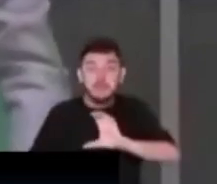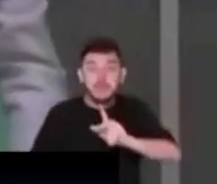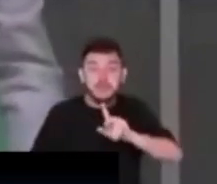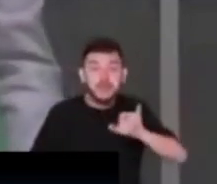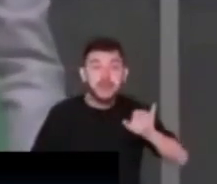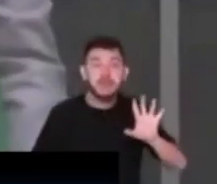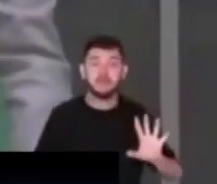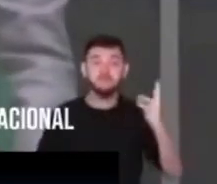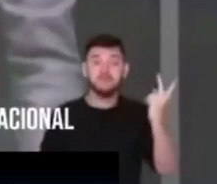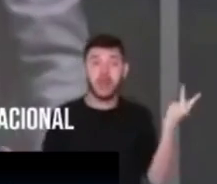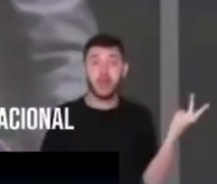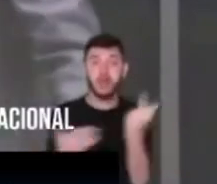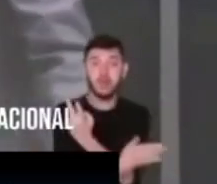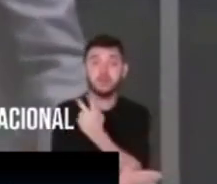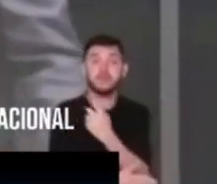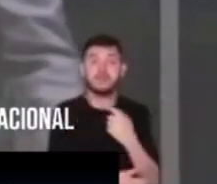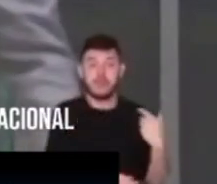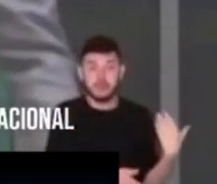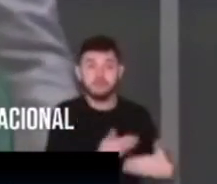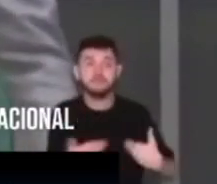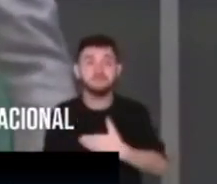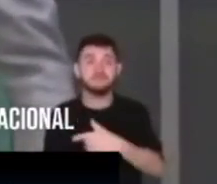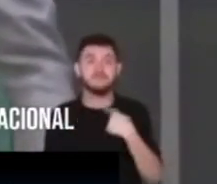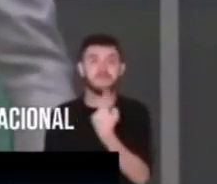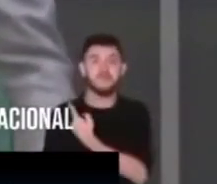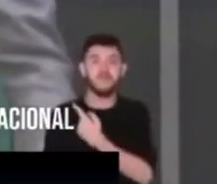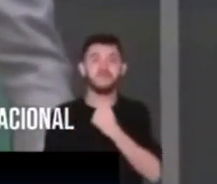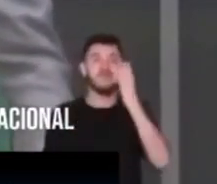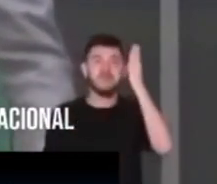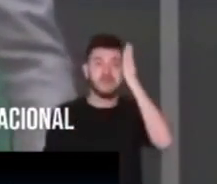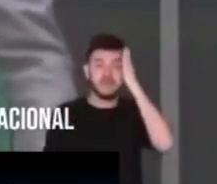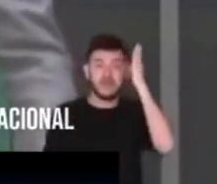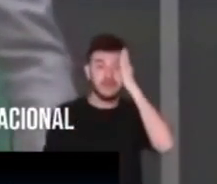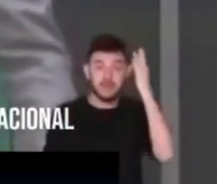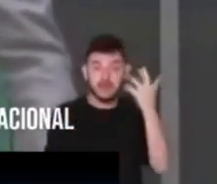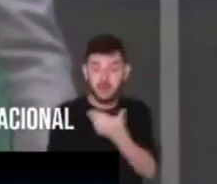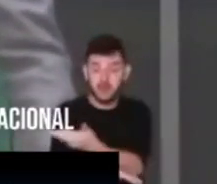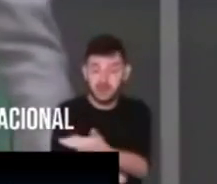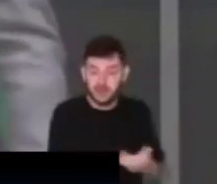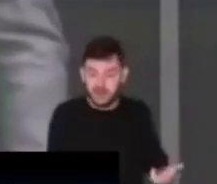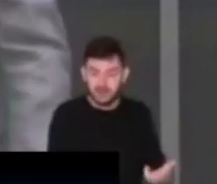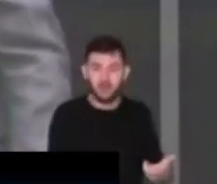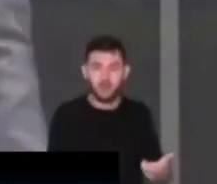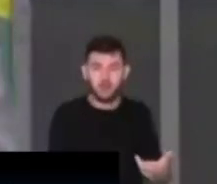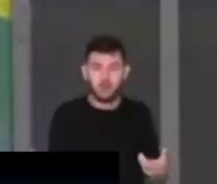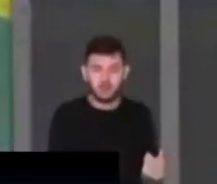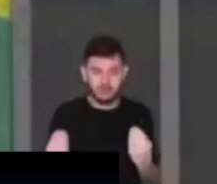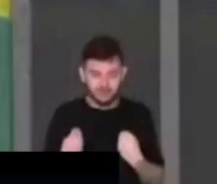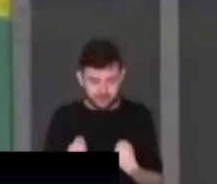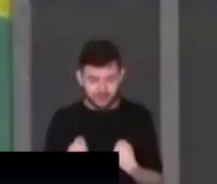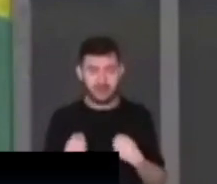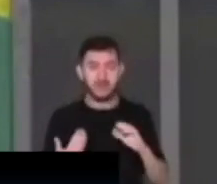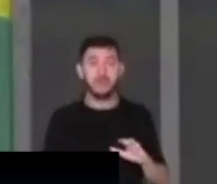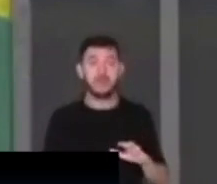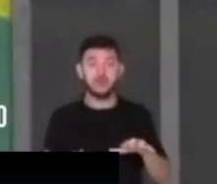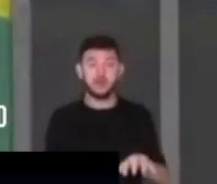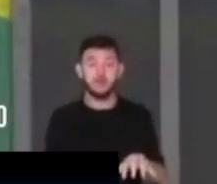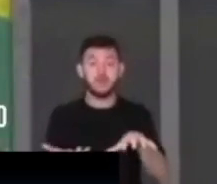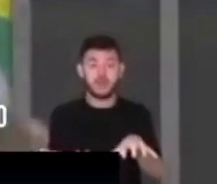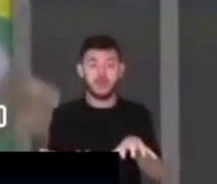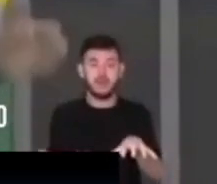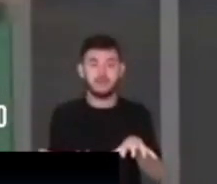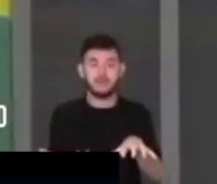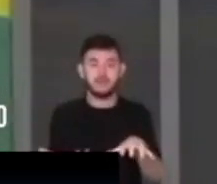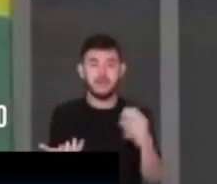vamos descobrir o que o relatório que chegou ao Congresso Nacional já está dizendo: de